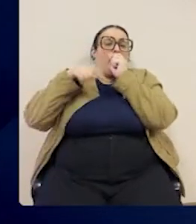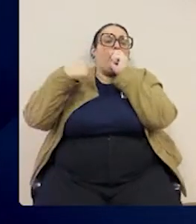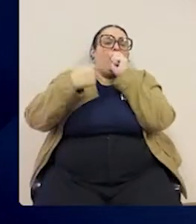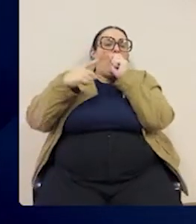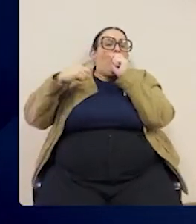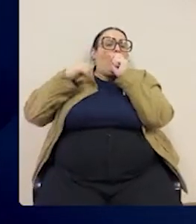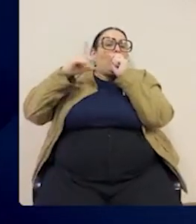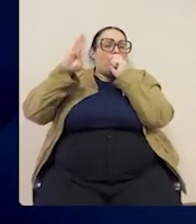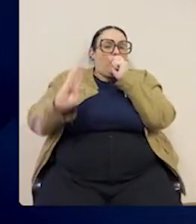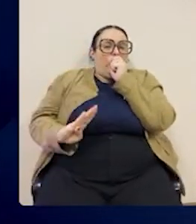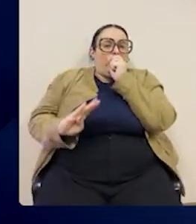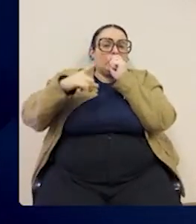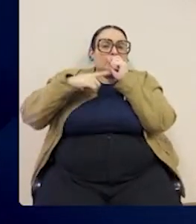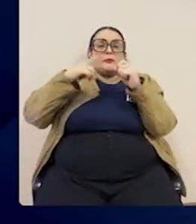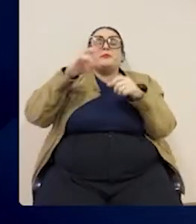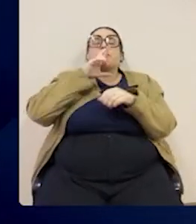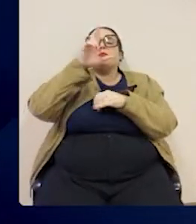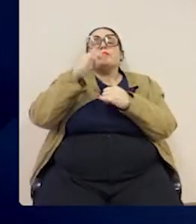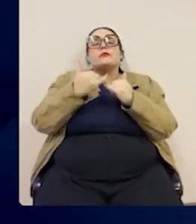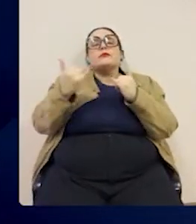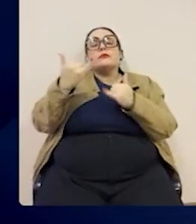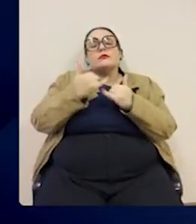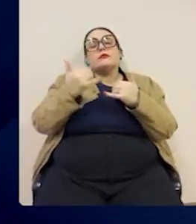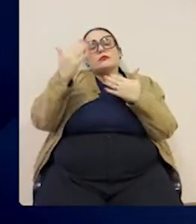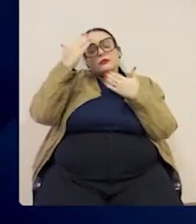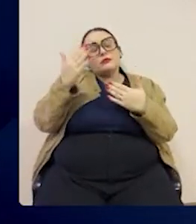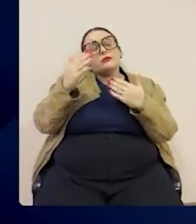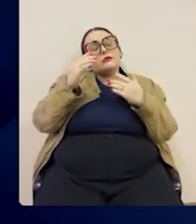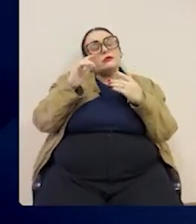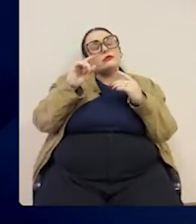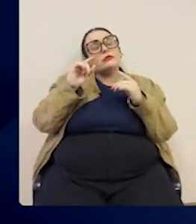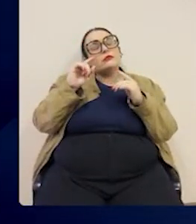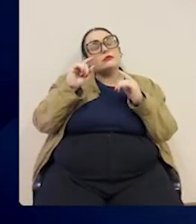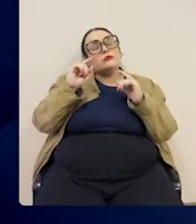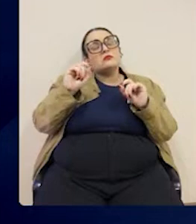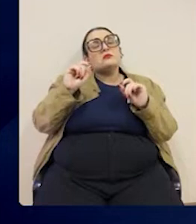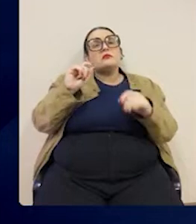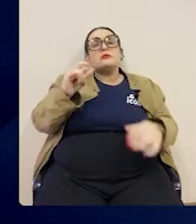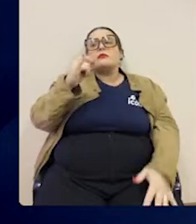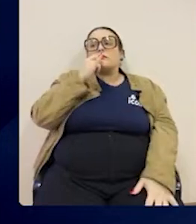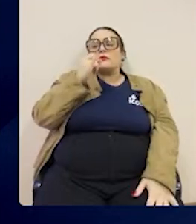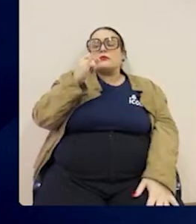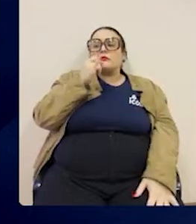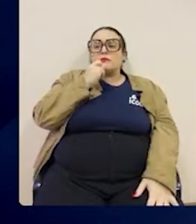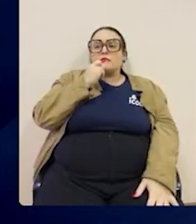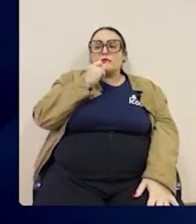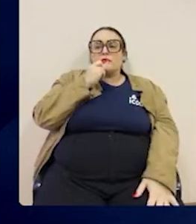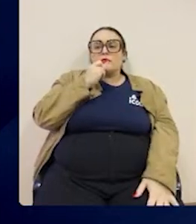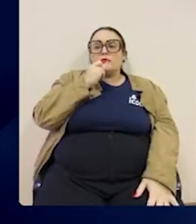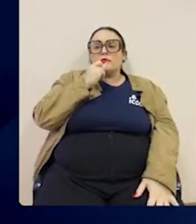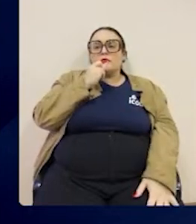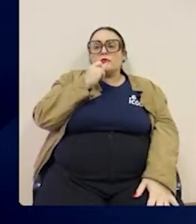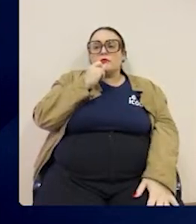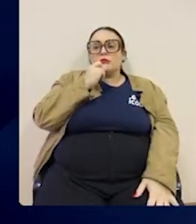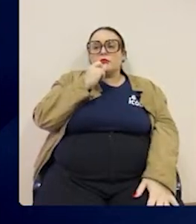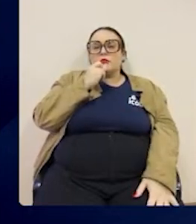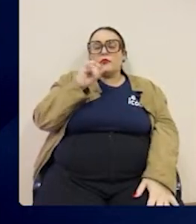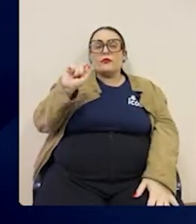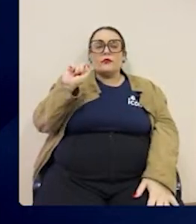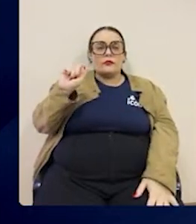similares. Então, só para trazer um pouco desse exemplo, tanto do que seria,